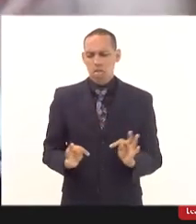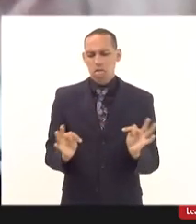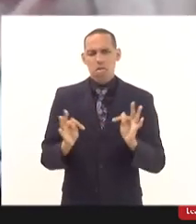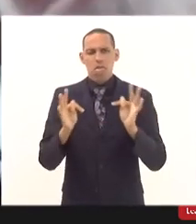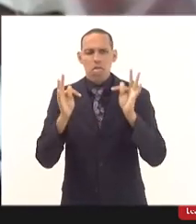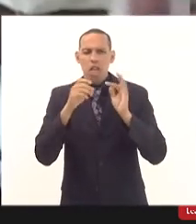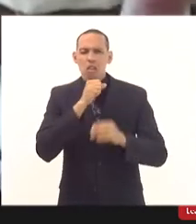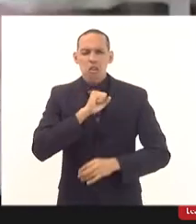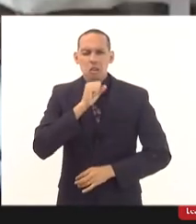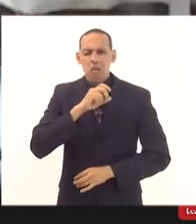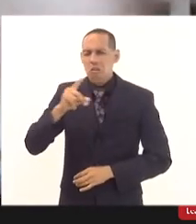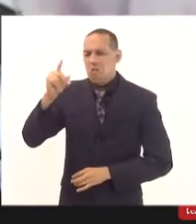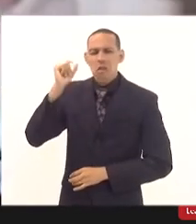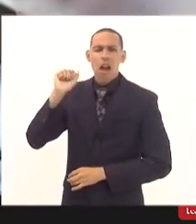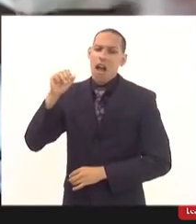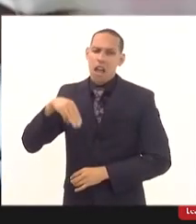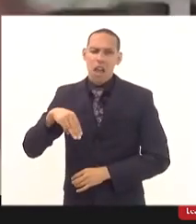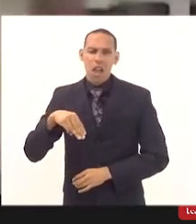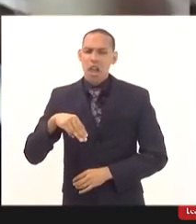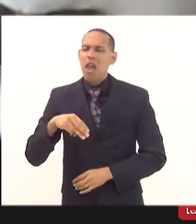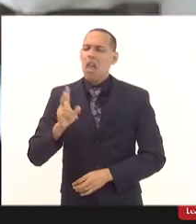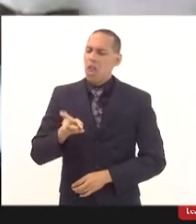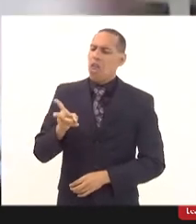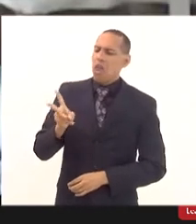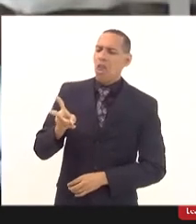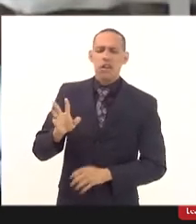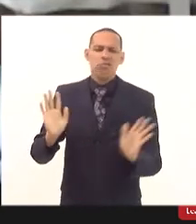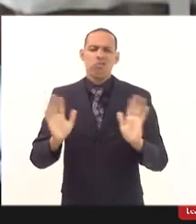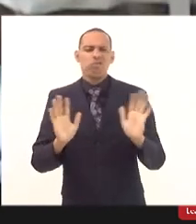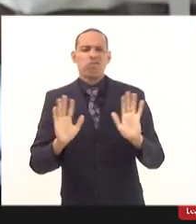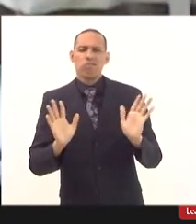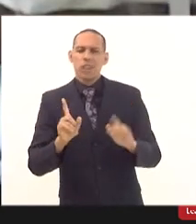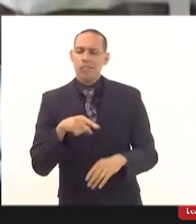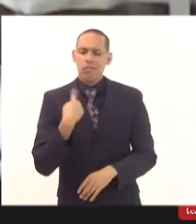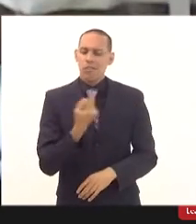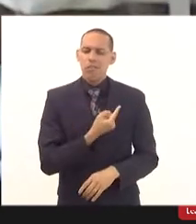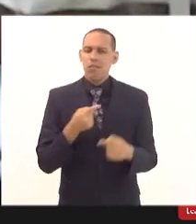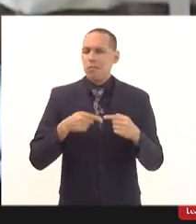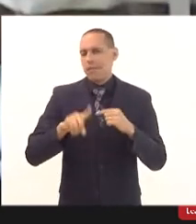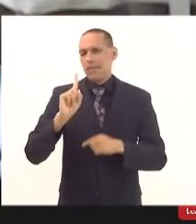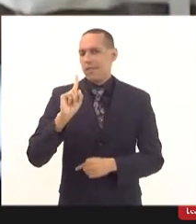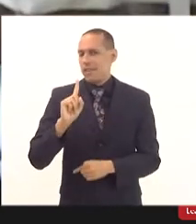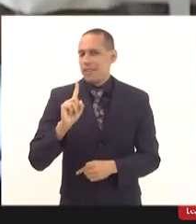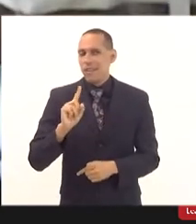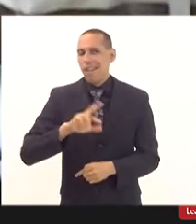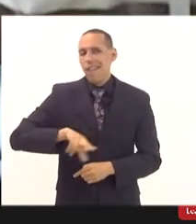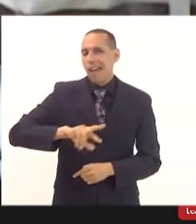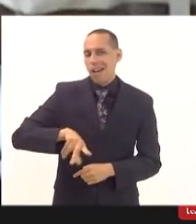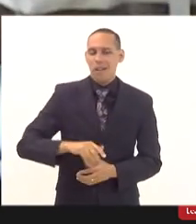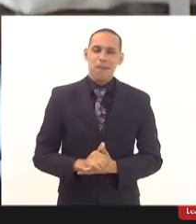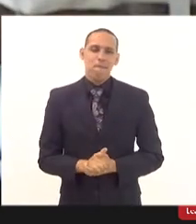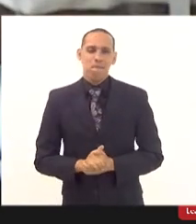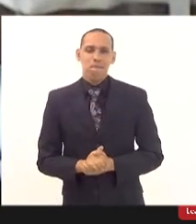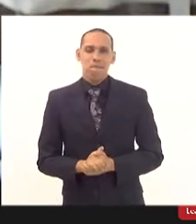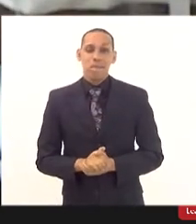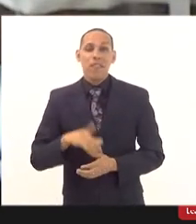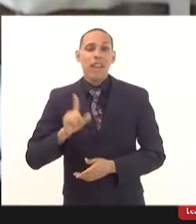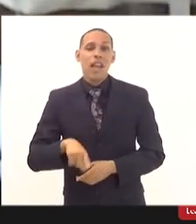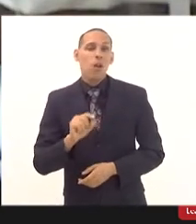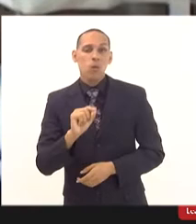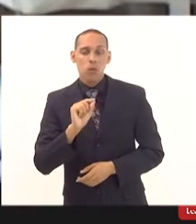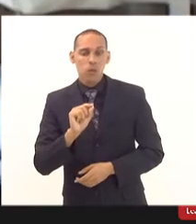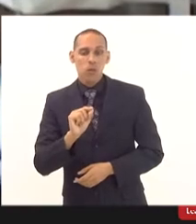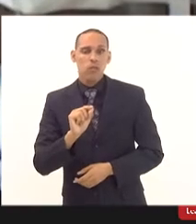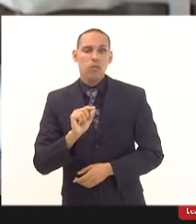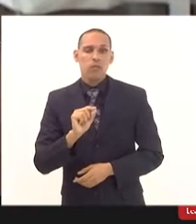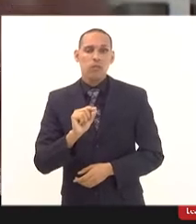ultrapassada some tem que sobreviver a Qualquer Custo agetherm nos trata desse debate trata-se